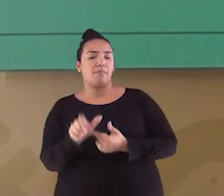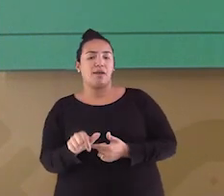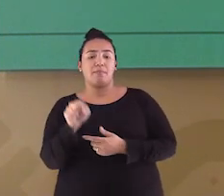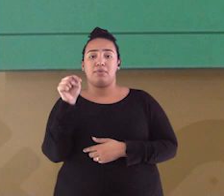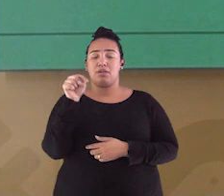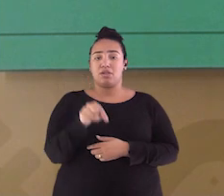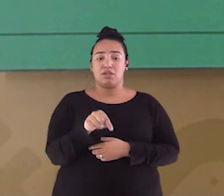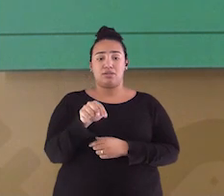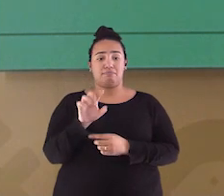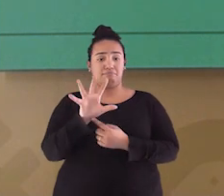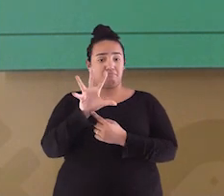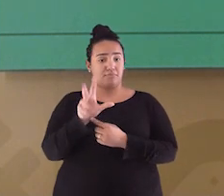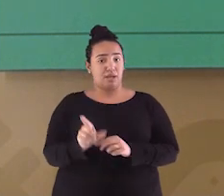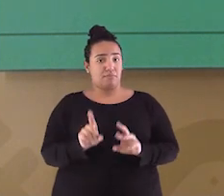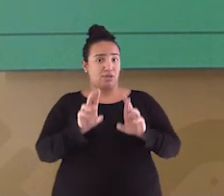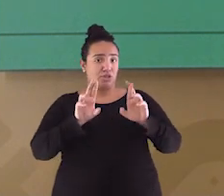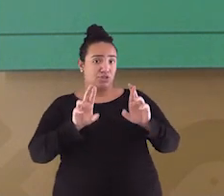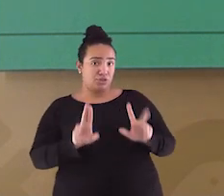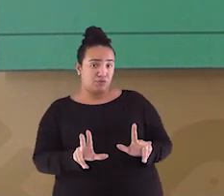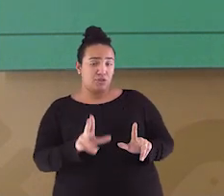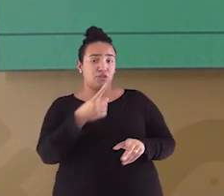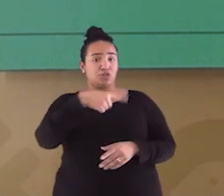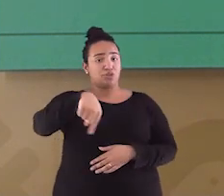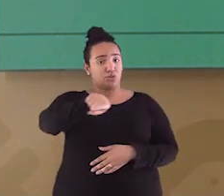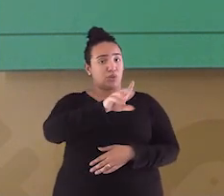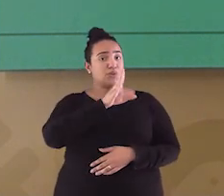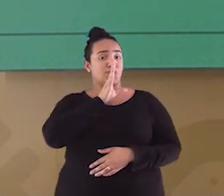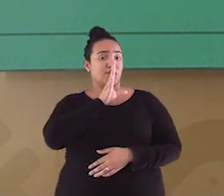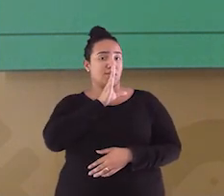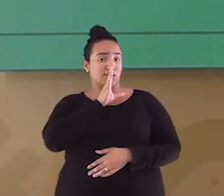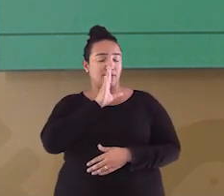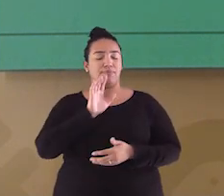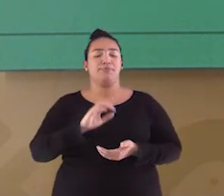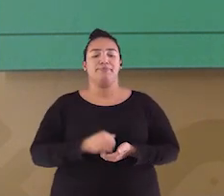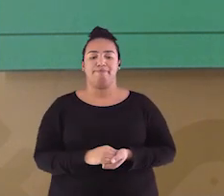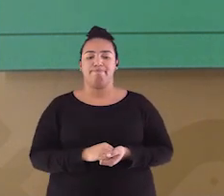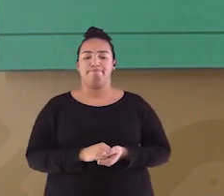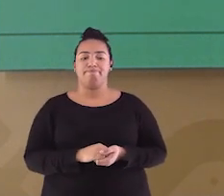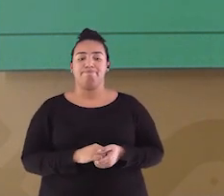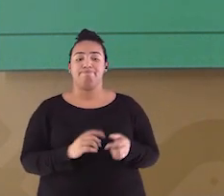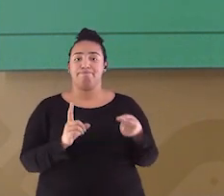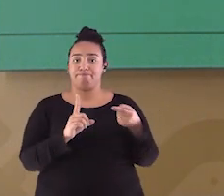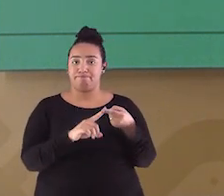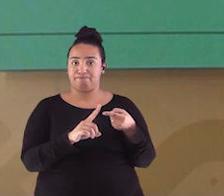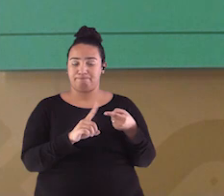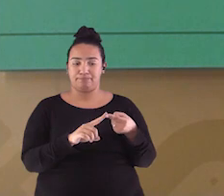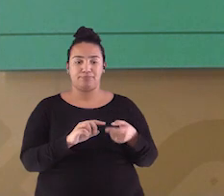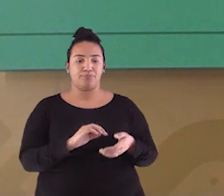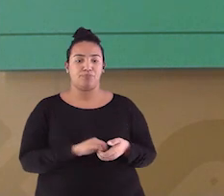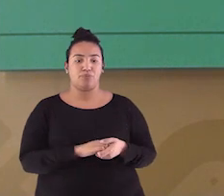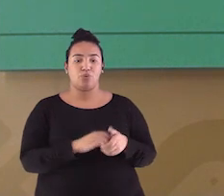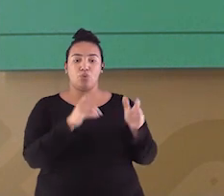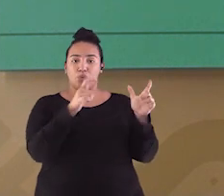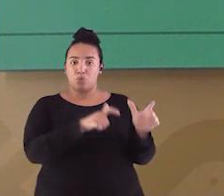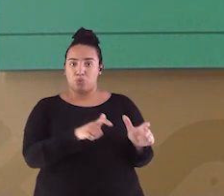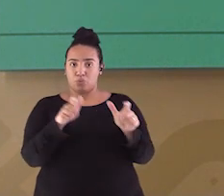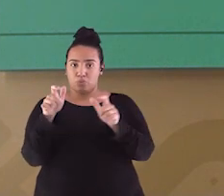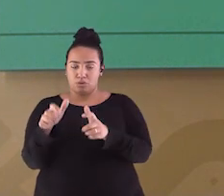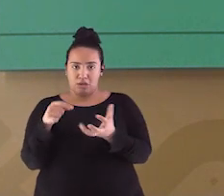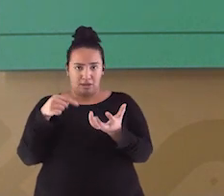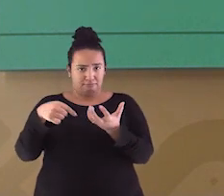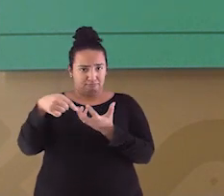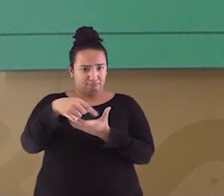ele diferente dos mapas convencionais que nós conhecemos? Letra A. A localização dos continentes